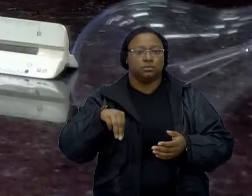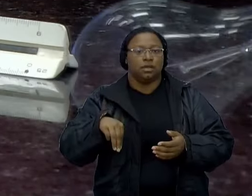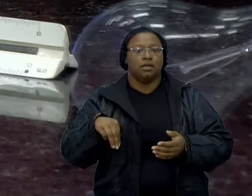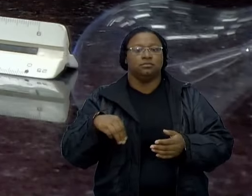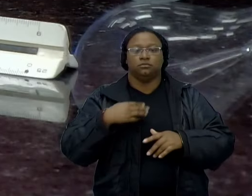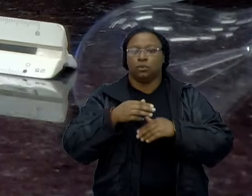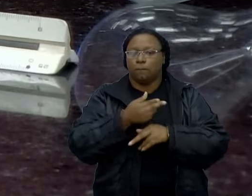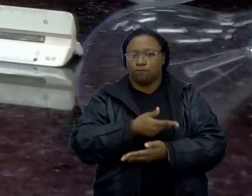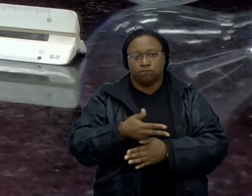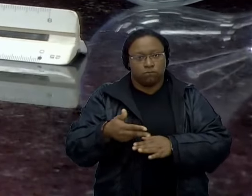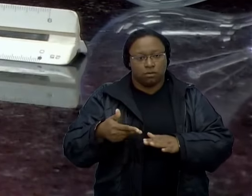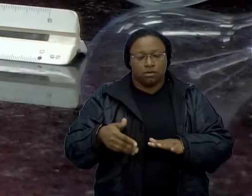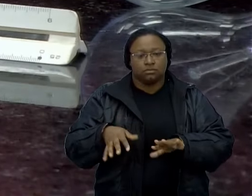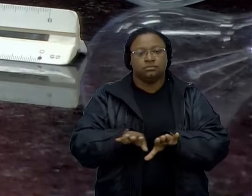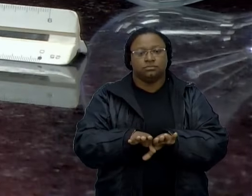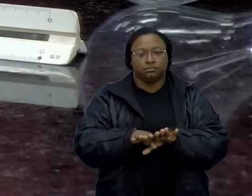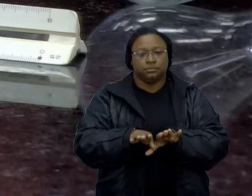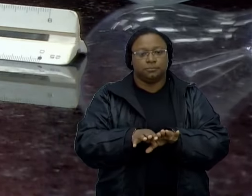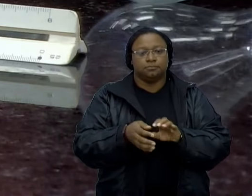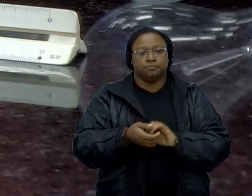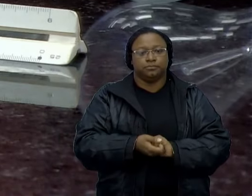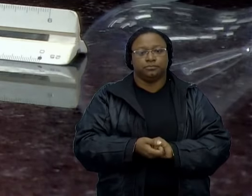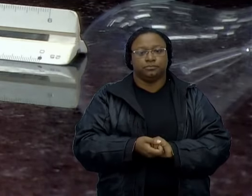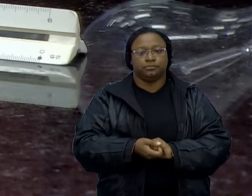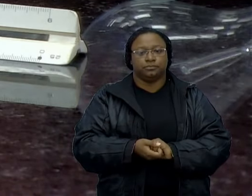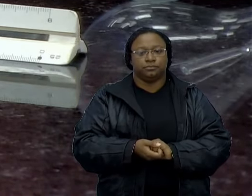você tem, ó.